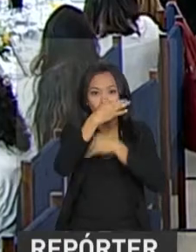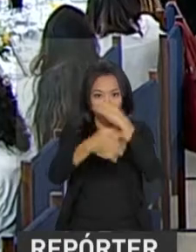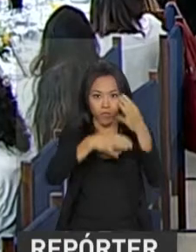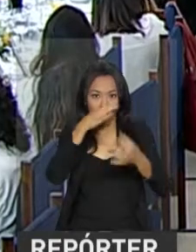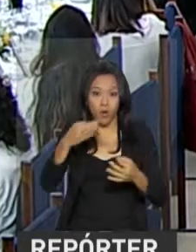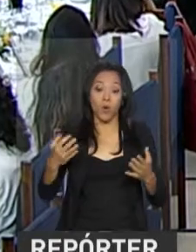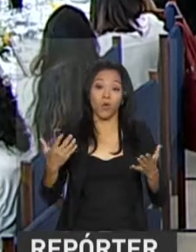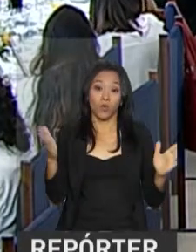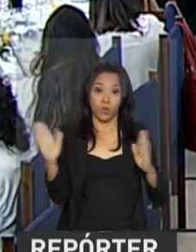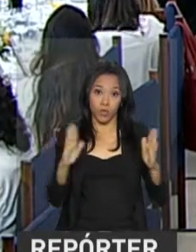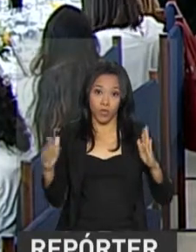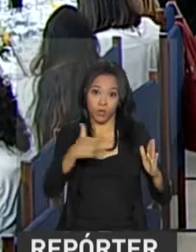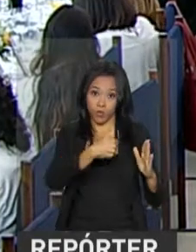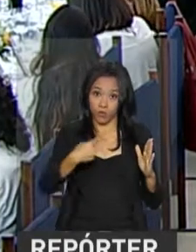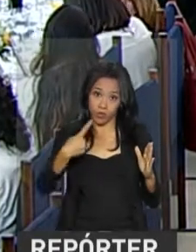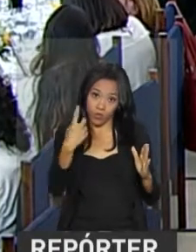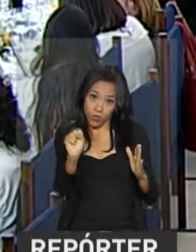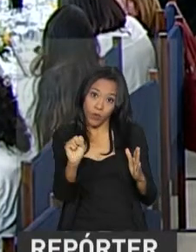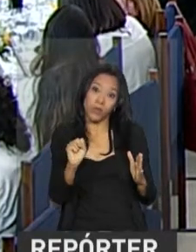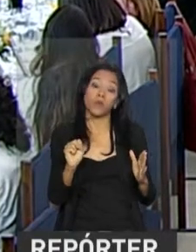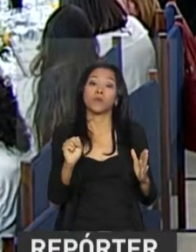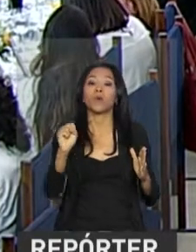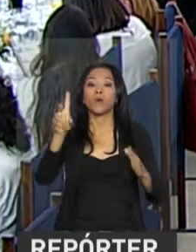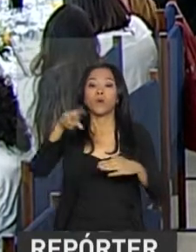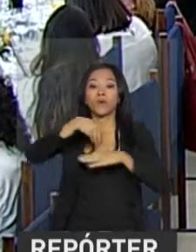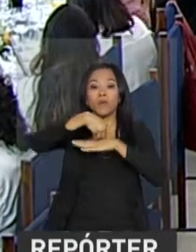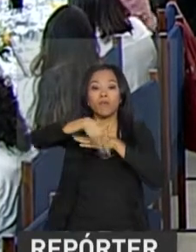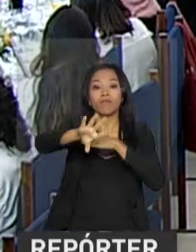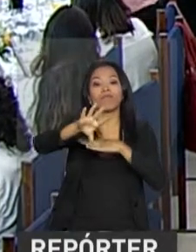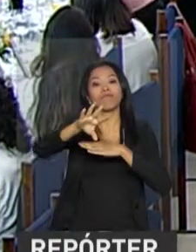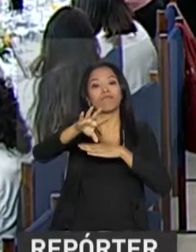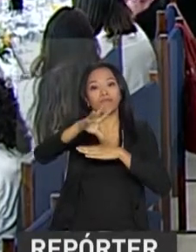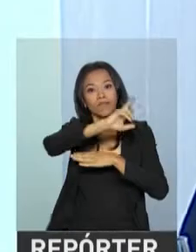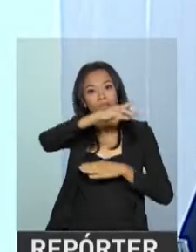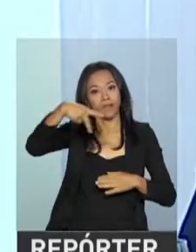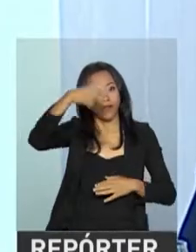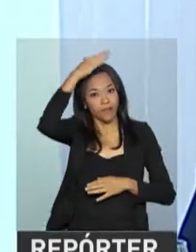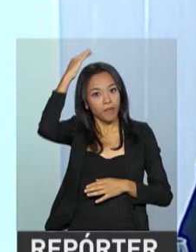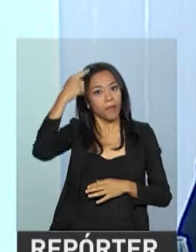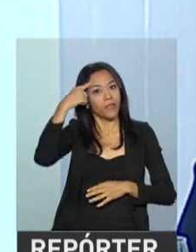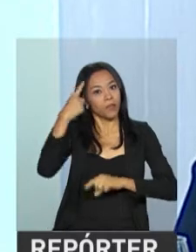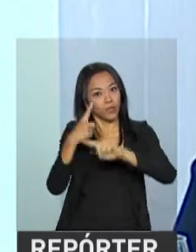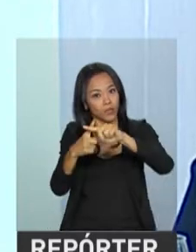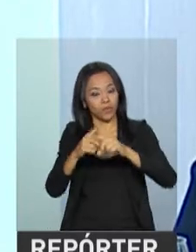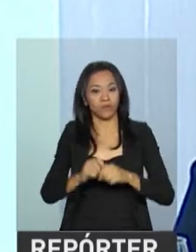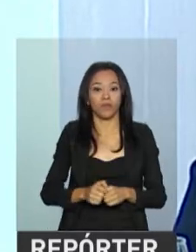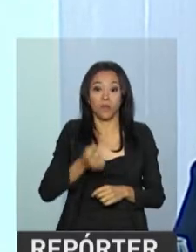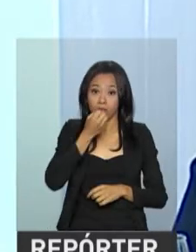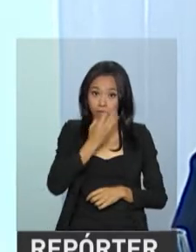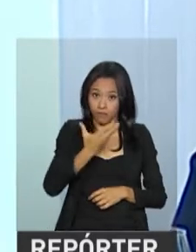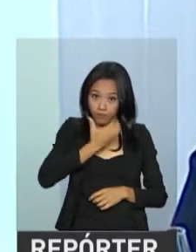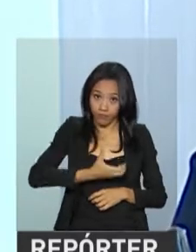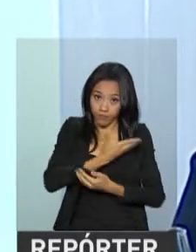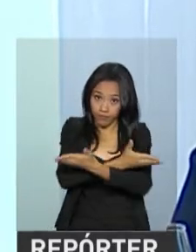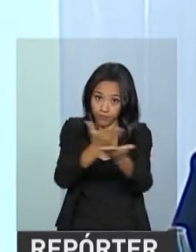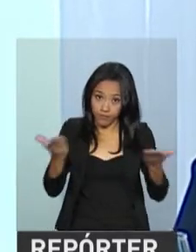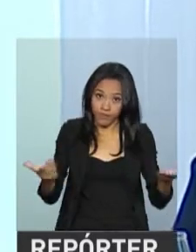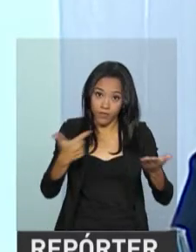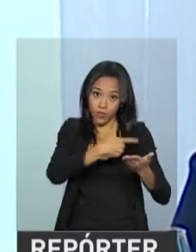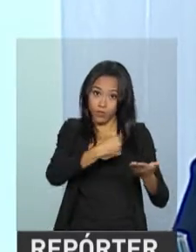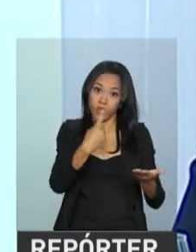Para 2018, a mensagem do presidente Temer é de otimismo. Bom Natal, um